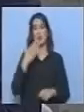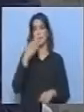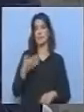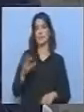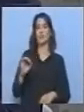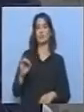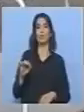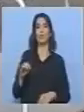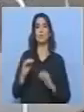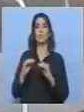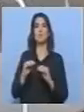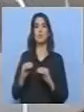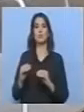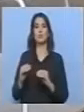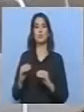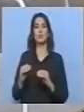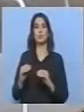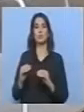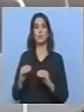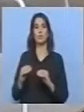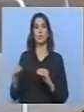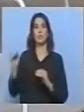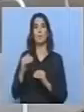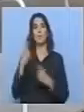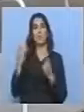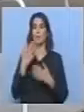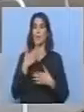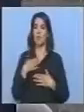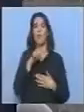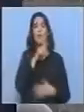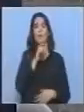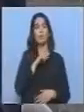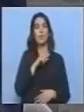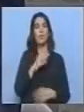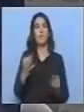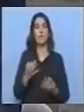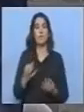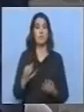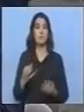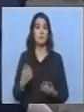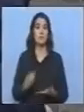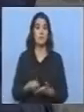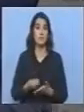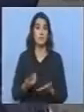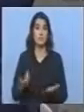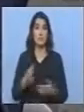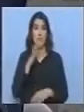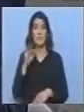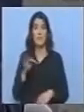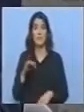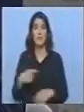entram no ensino superior público, a oportunidade que estão a ter e que ela, obviamente, tem um custo. Né? Tem um custo para as